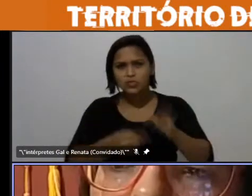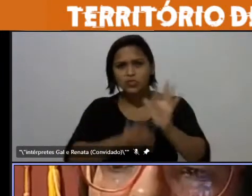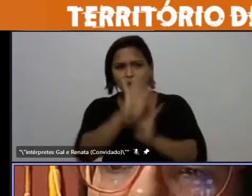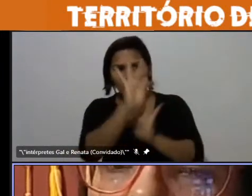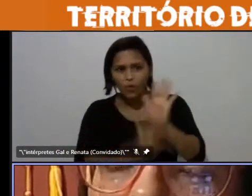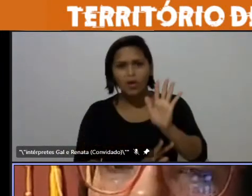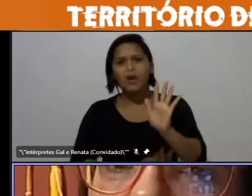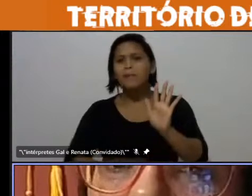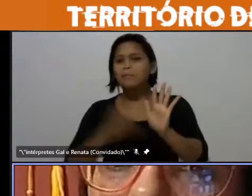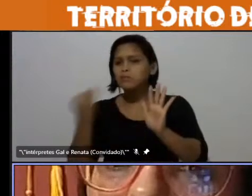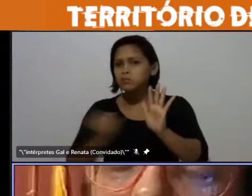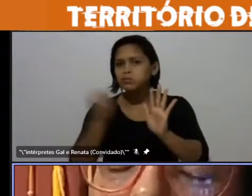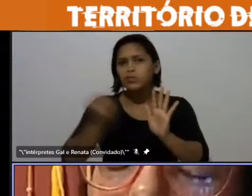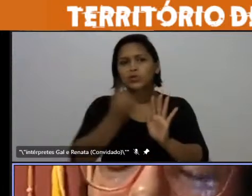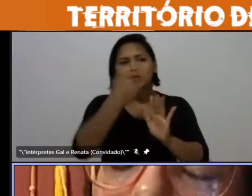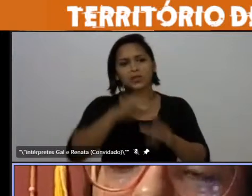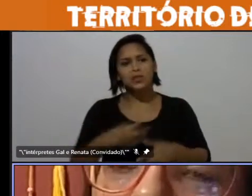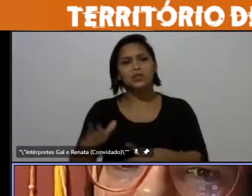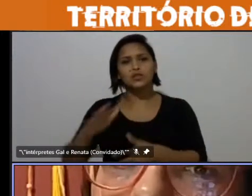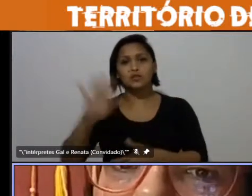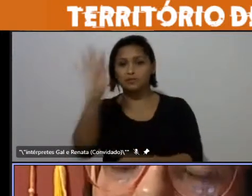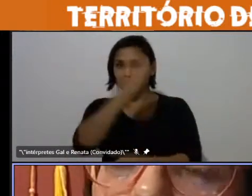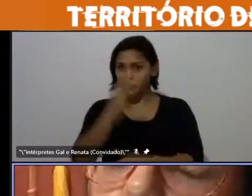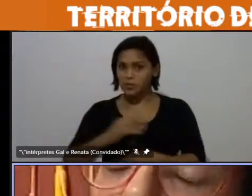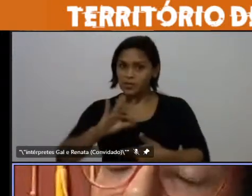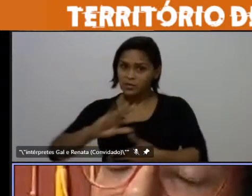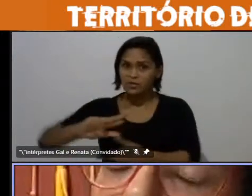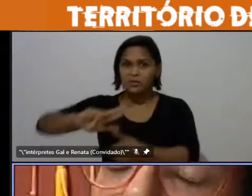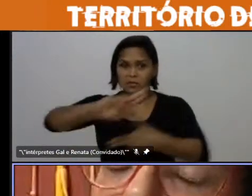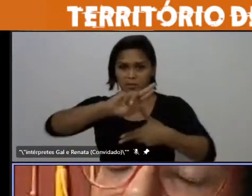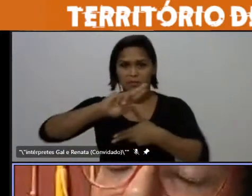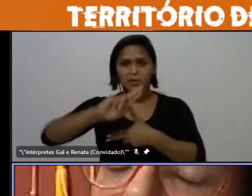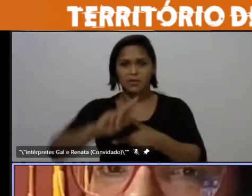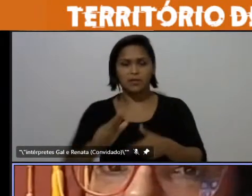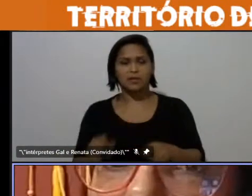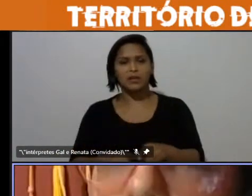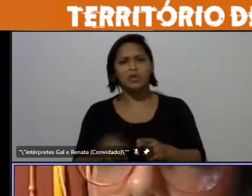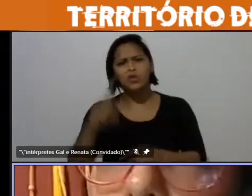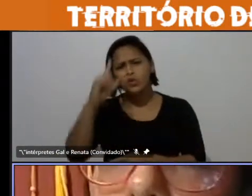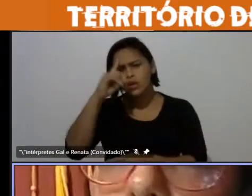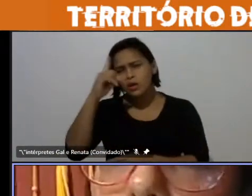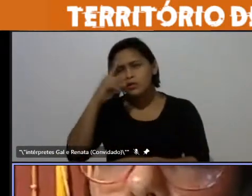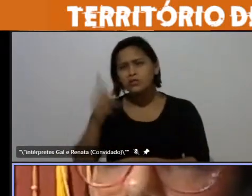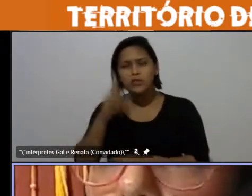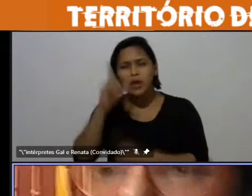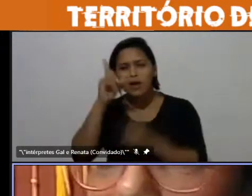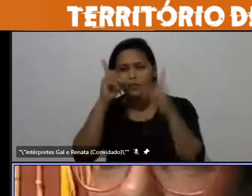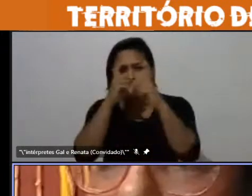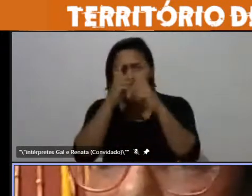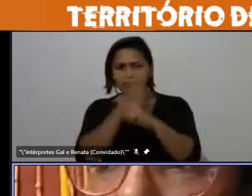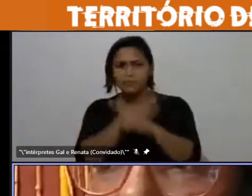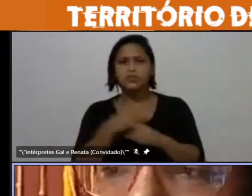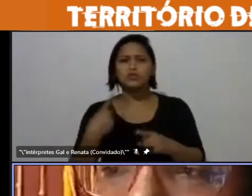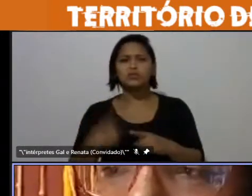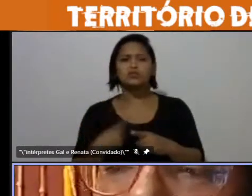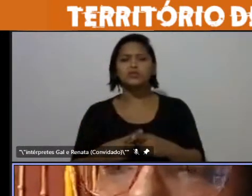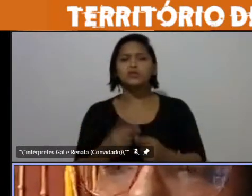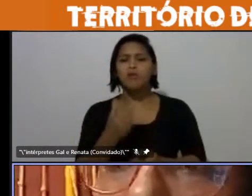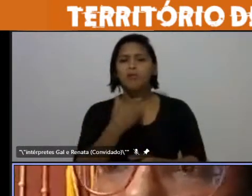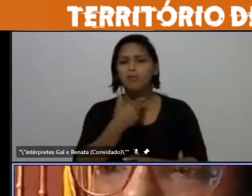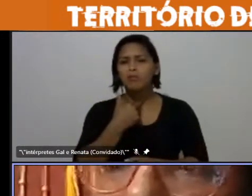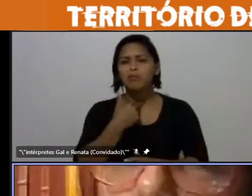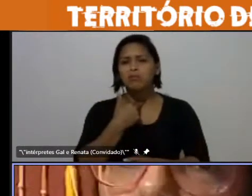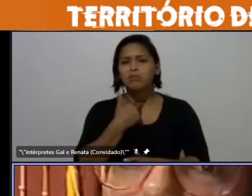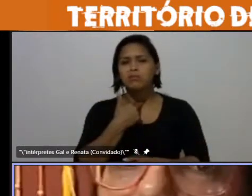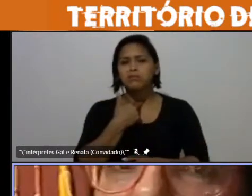muito importante para o Brasil e para a América Latina. E hoje é um dia muito difícil, né, porque eu não poderia, né, deixar